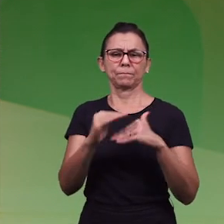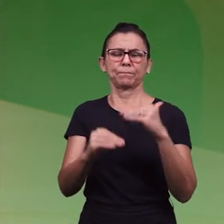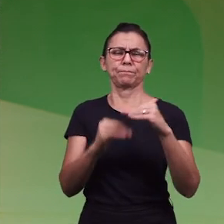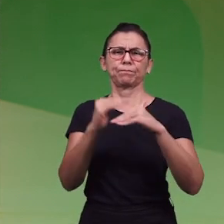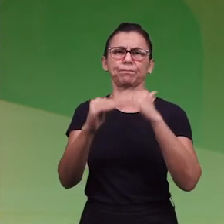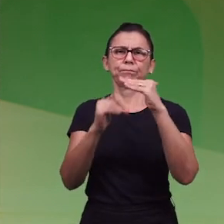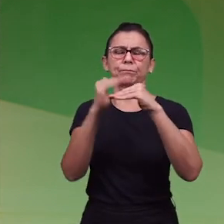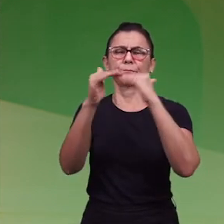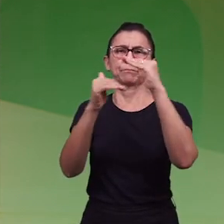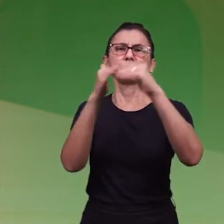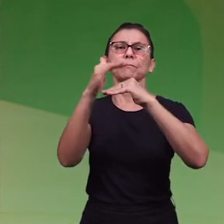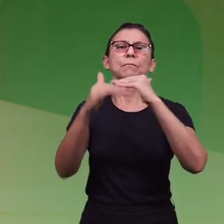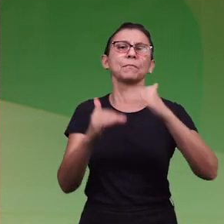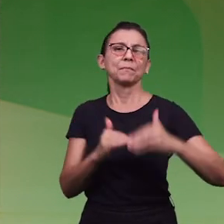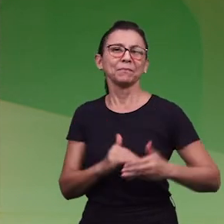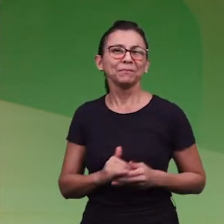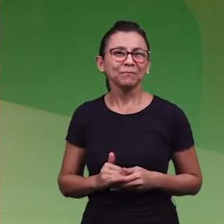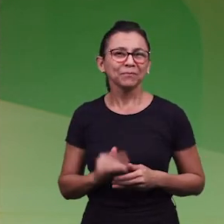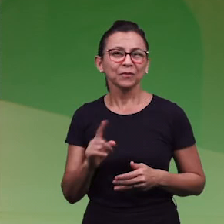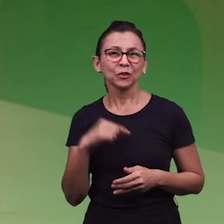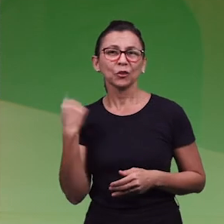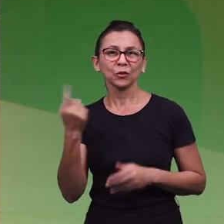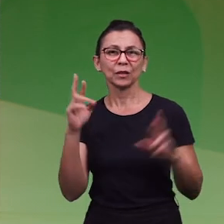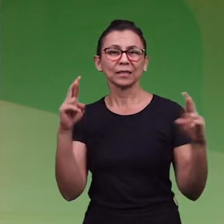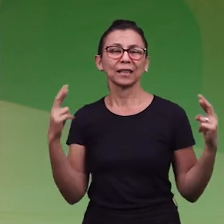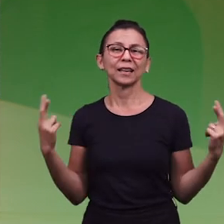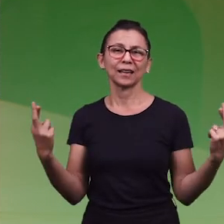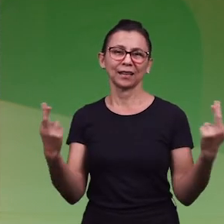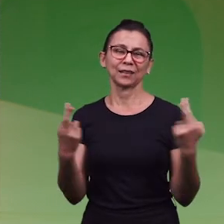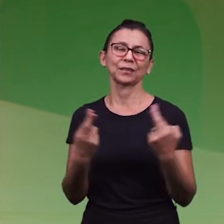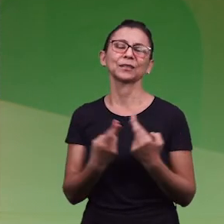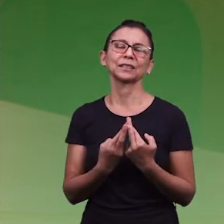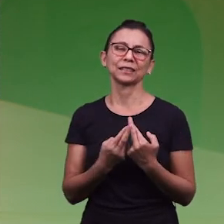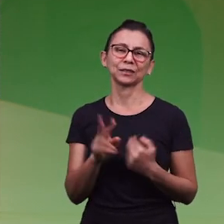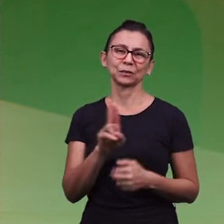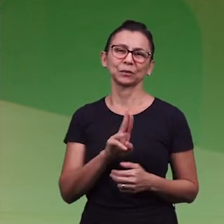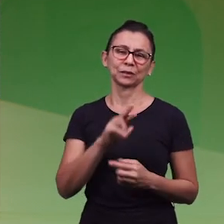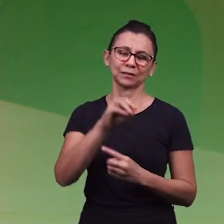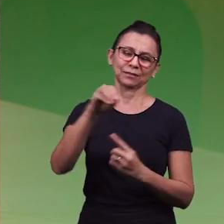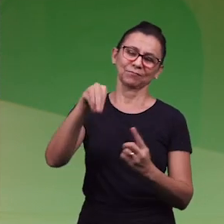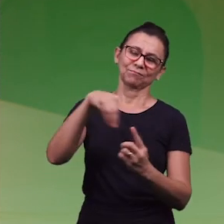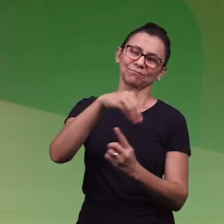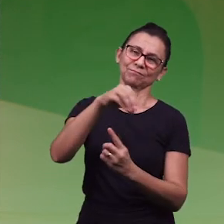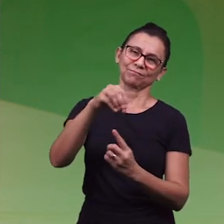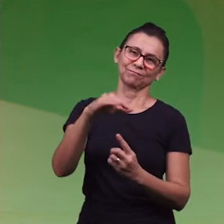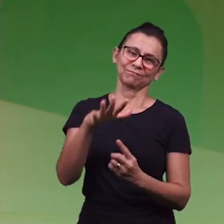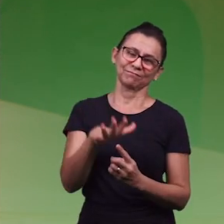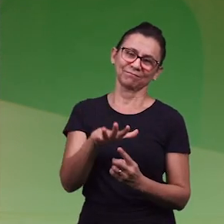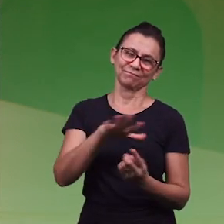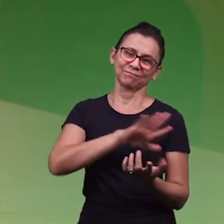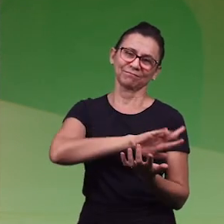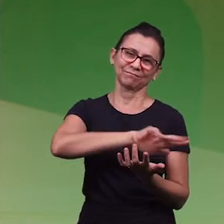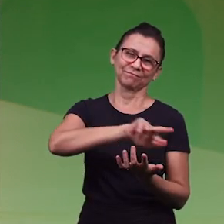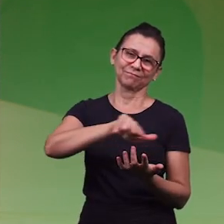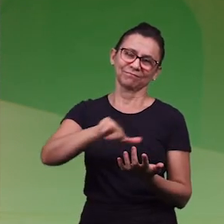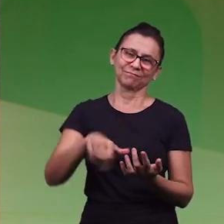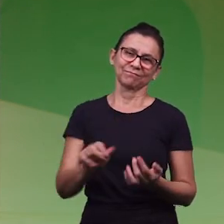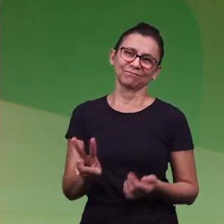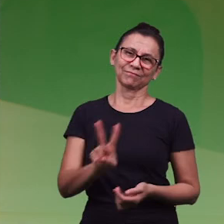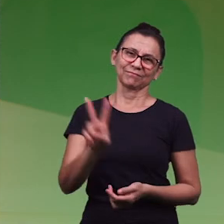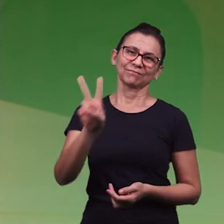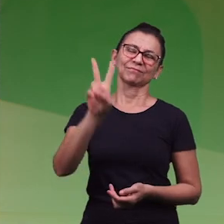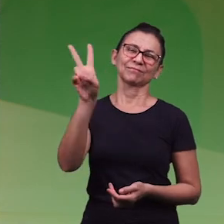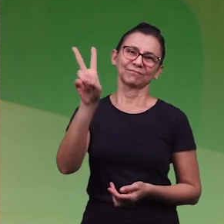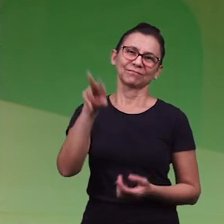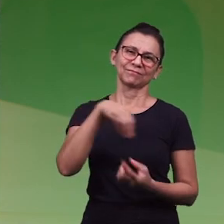Ela é fortalecida quando nós estamos reunidos utilizando esses tesouros, né? Que é o tesouro os valores,